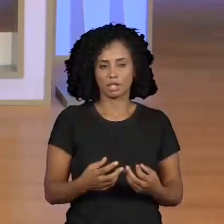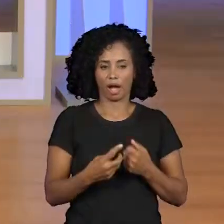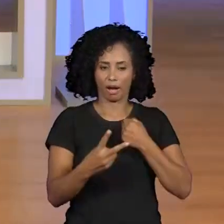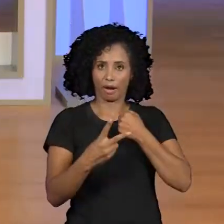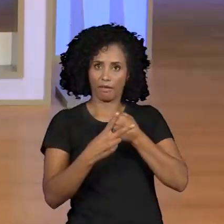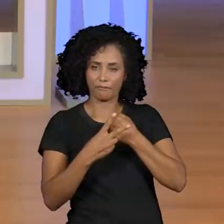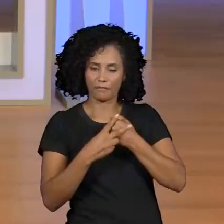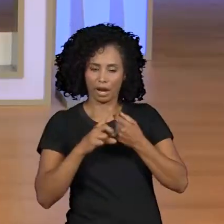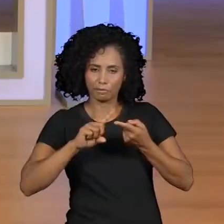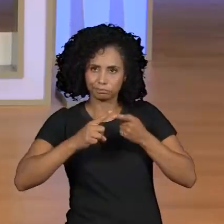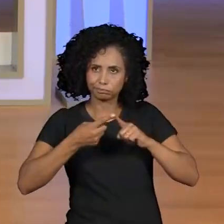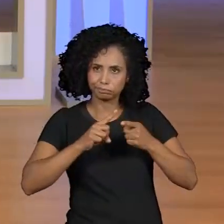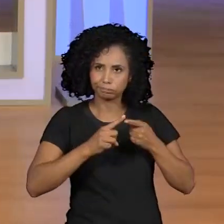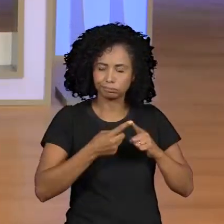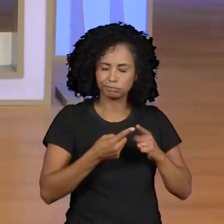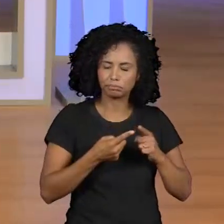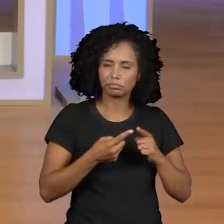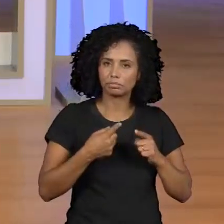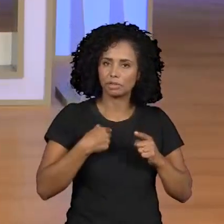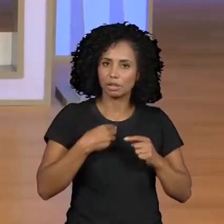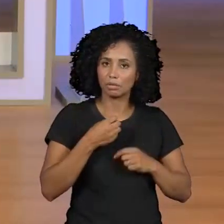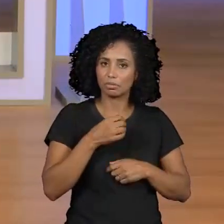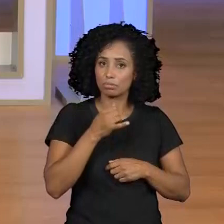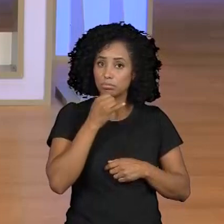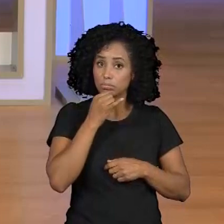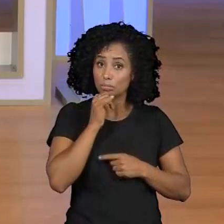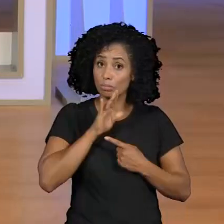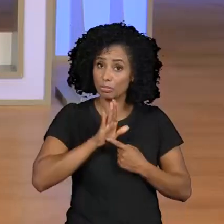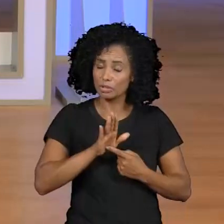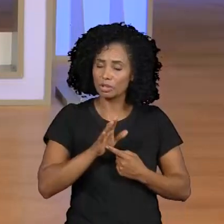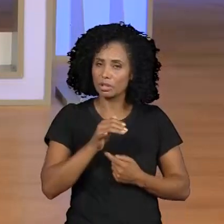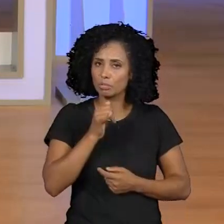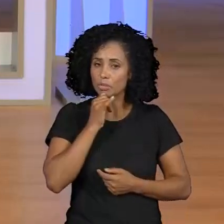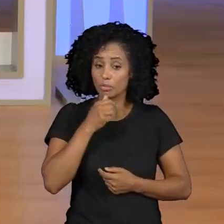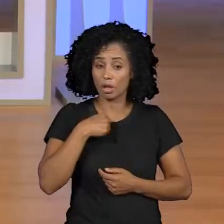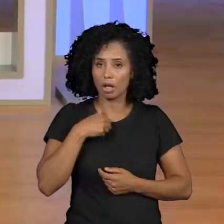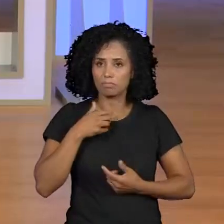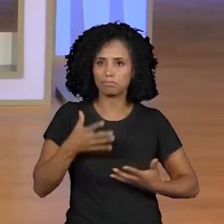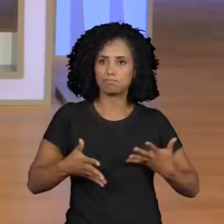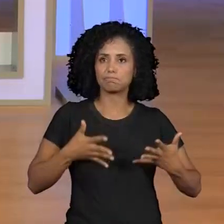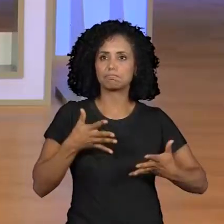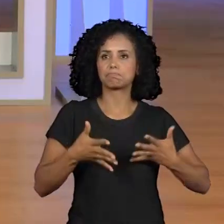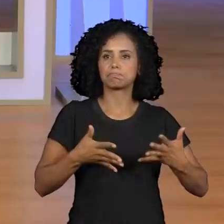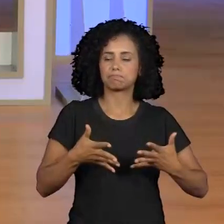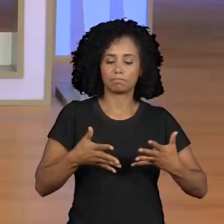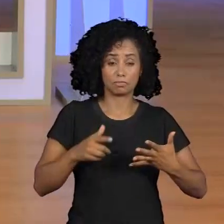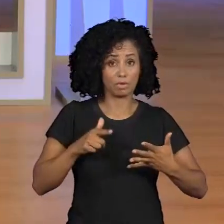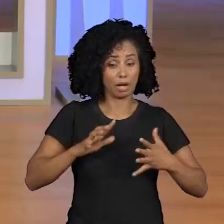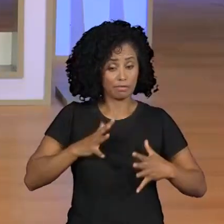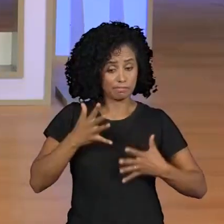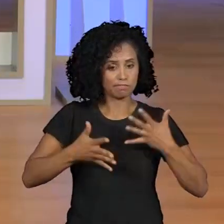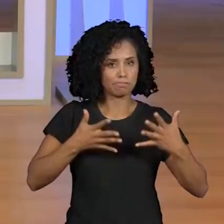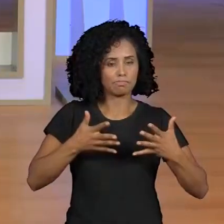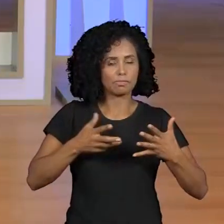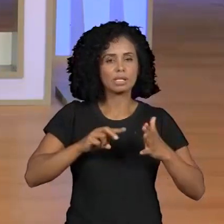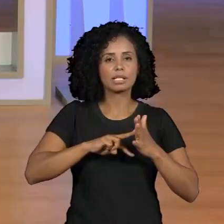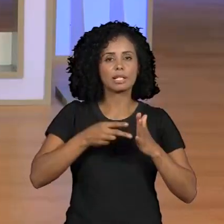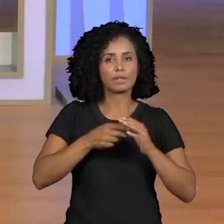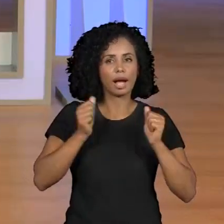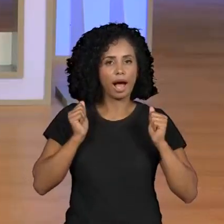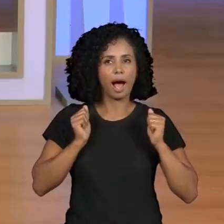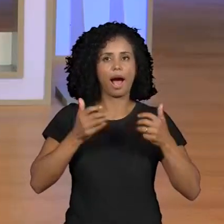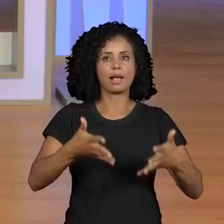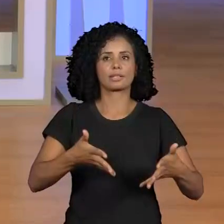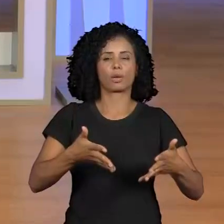eu acabei de dar um exemplo quando nós falamos por falar É uma ação se eu